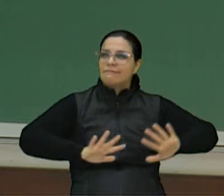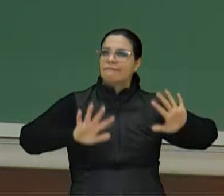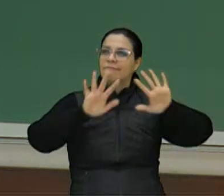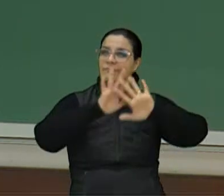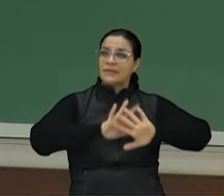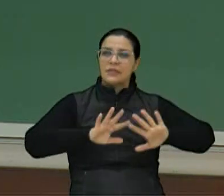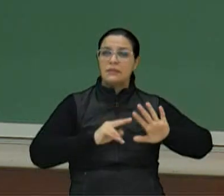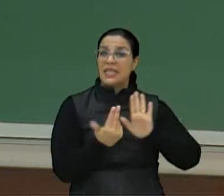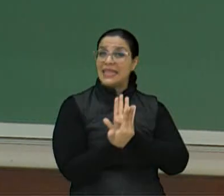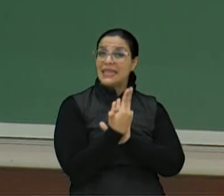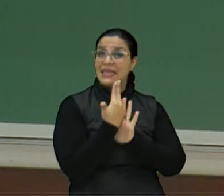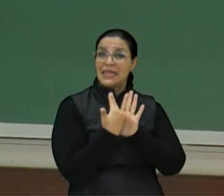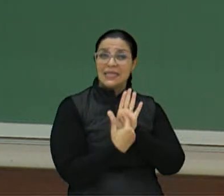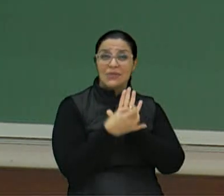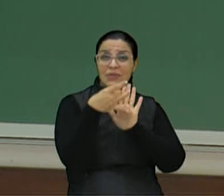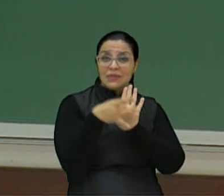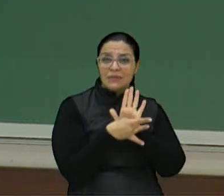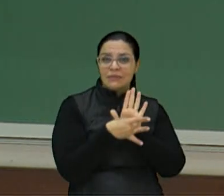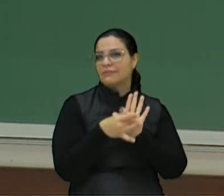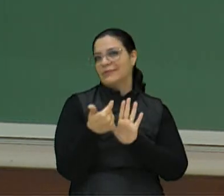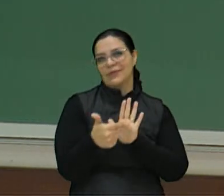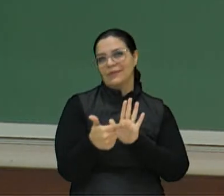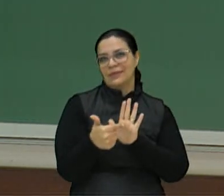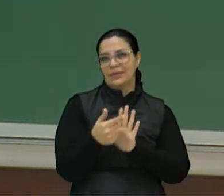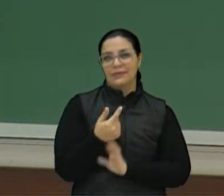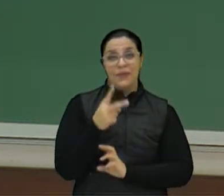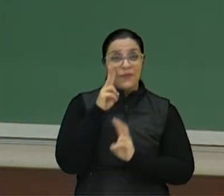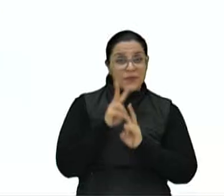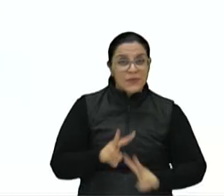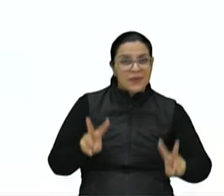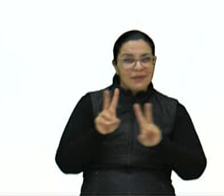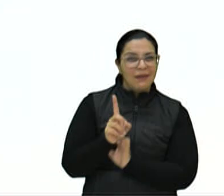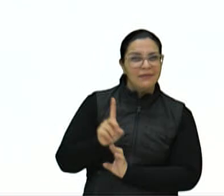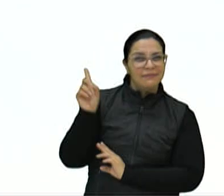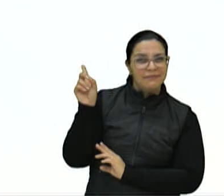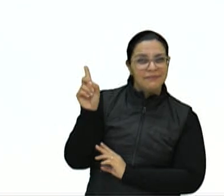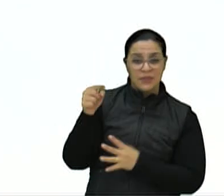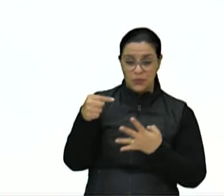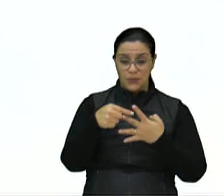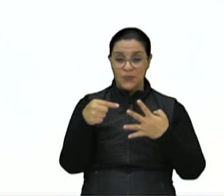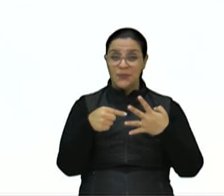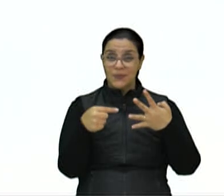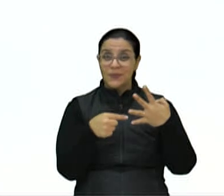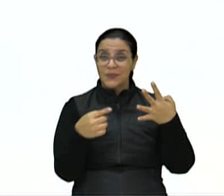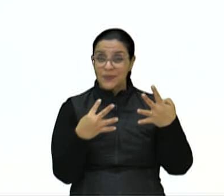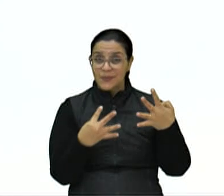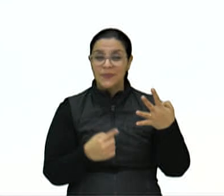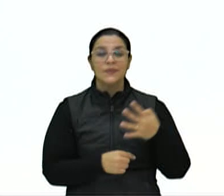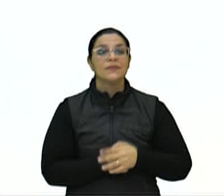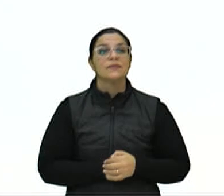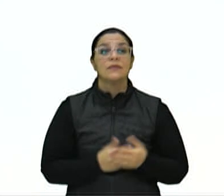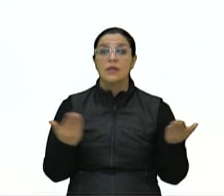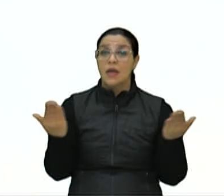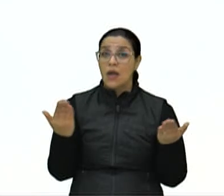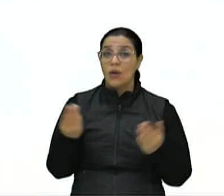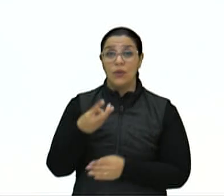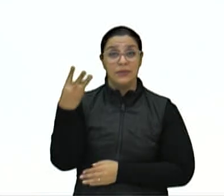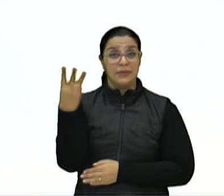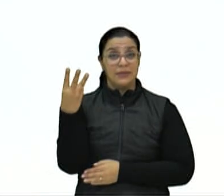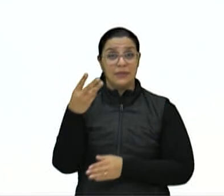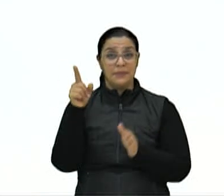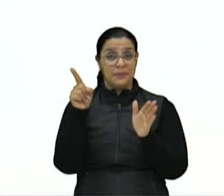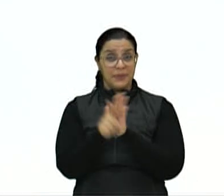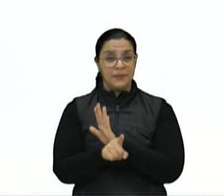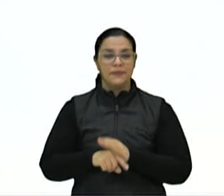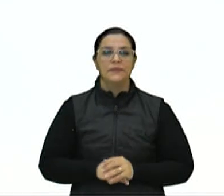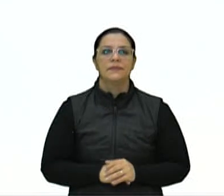imagens muito definidas. Conseguiram visualizar um pouco essas 4 técnicas? Vamos então para o nosso quiz